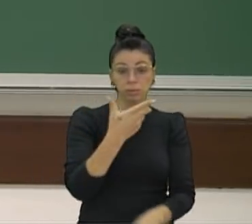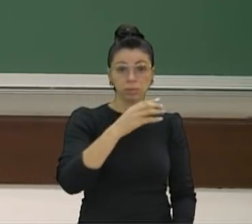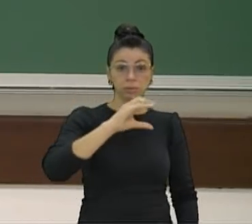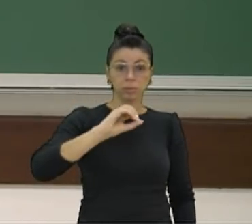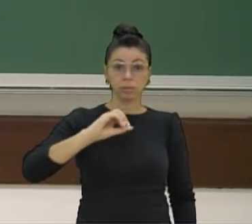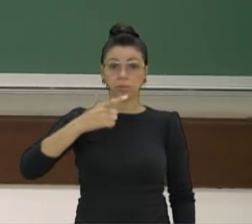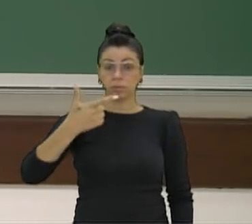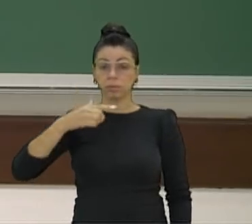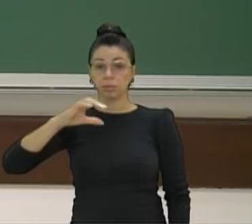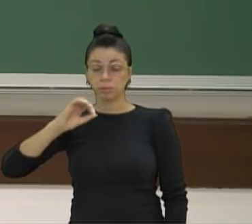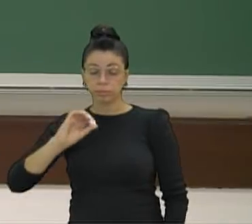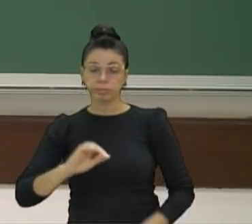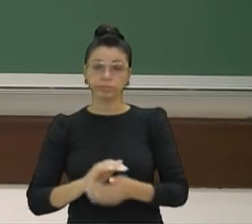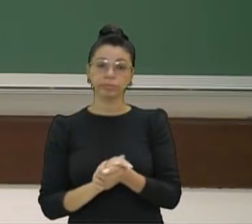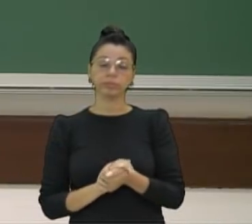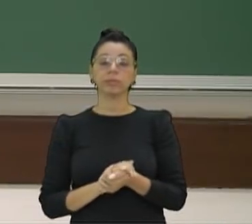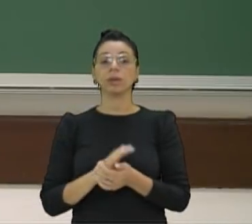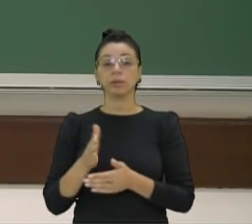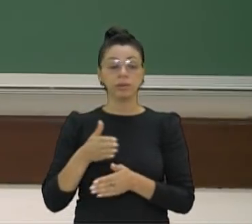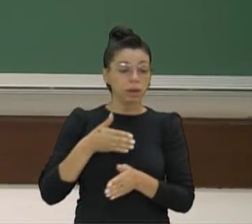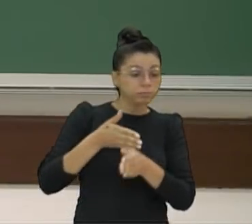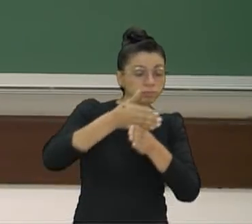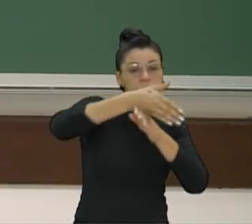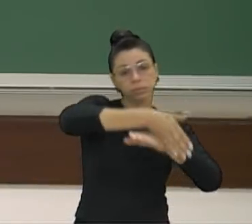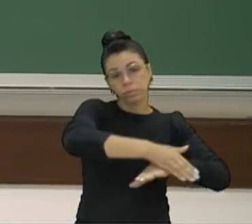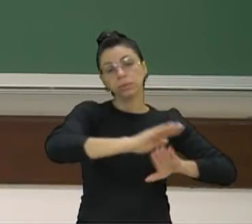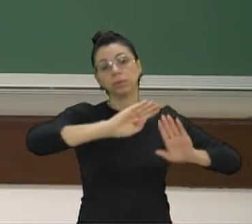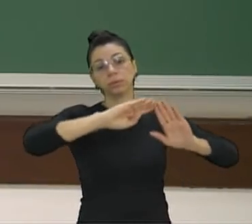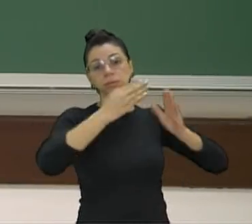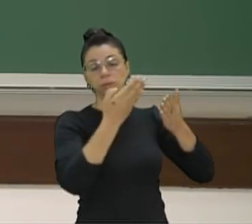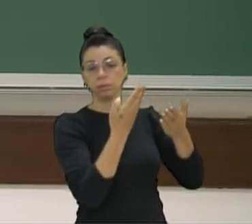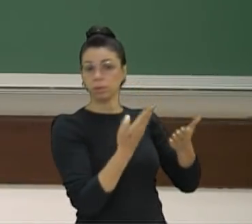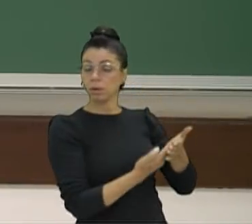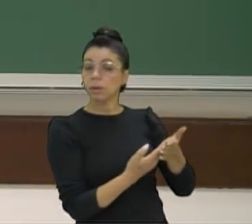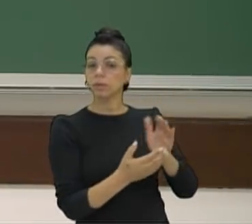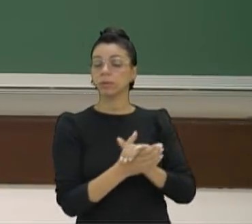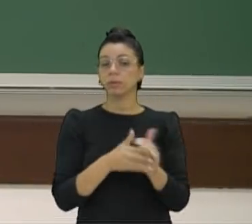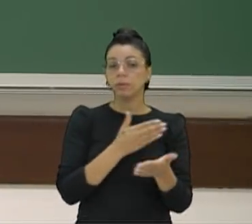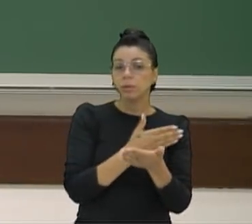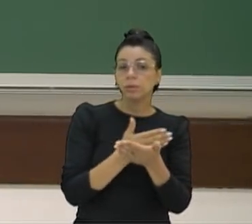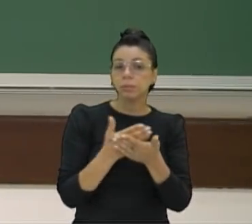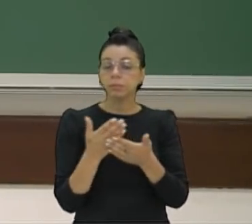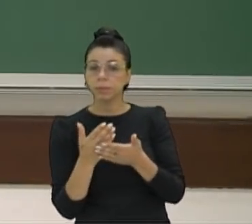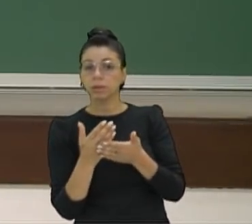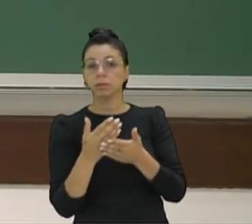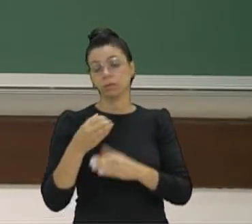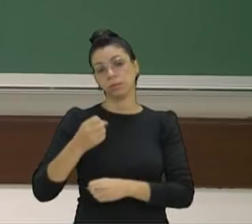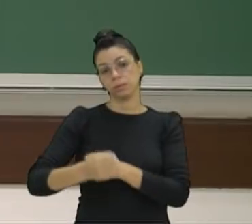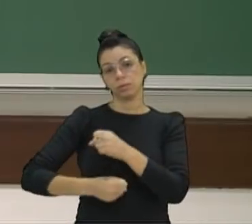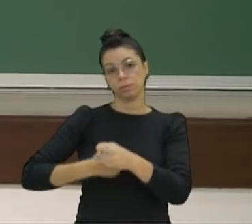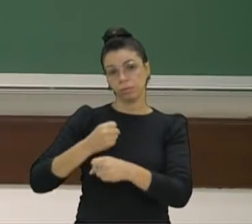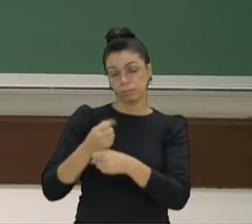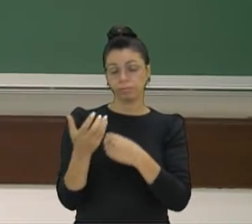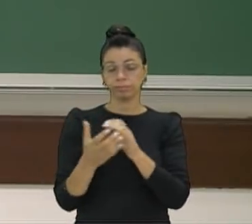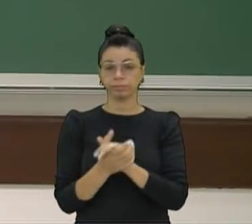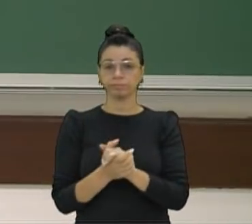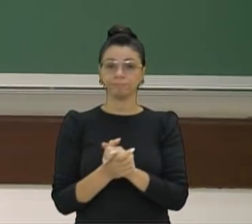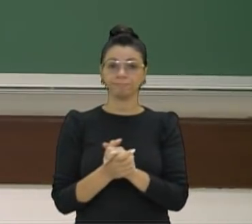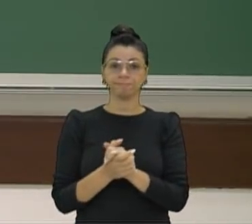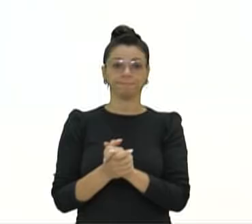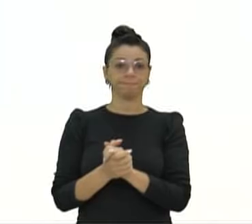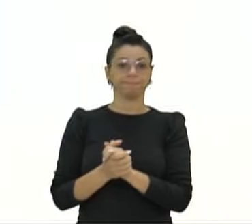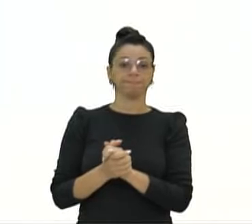entrando aí nos eixos das aulas, né? Começo ainda de ano letivo. E aí fomos surpreendidos com